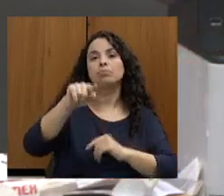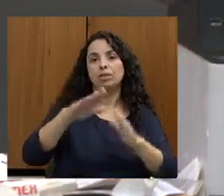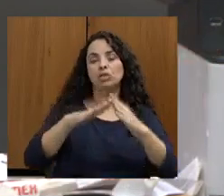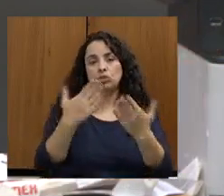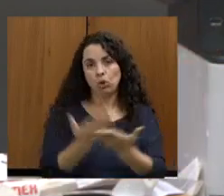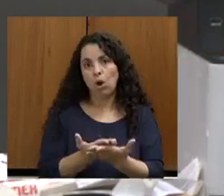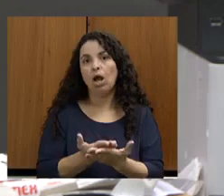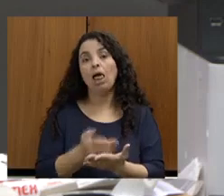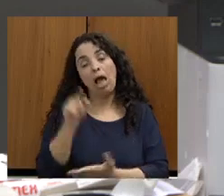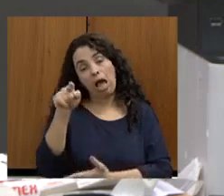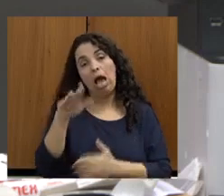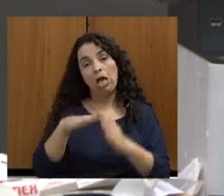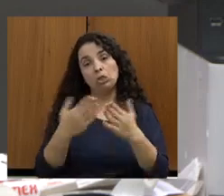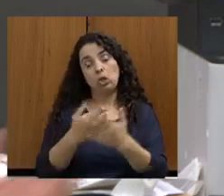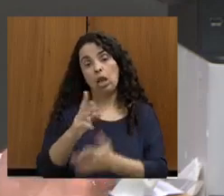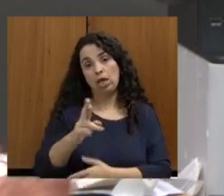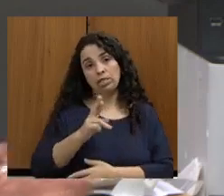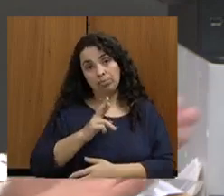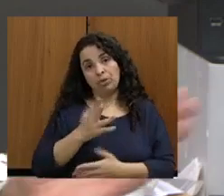até a doutora Renata, a gente